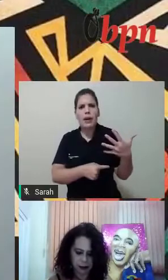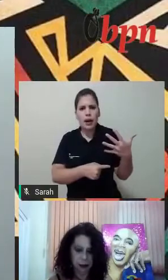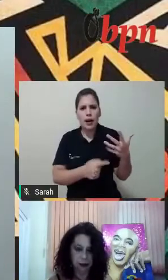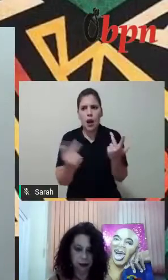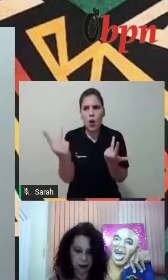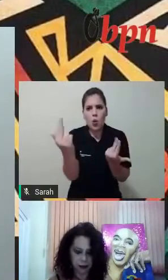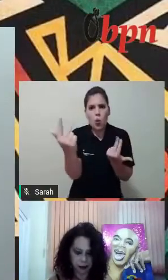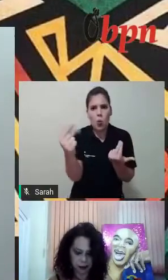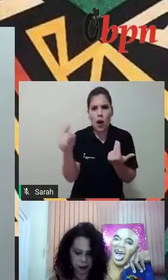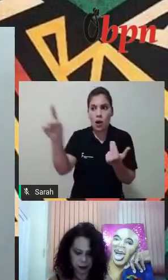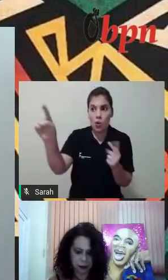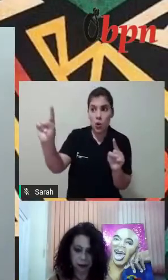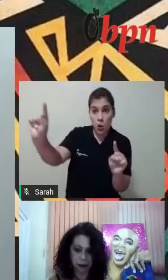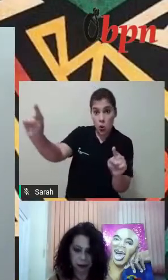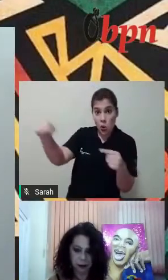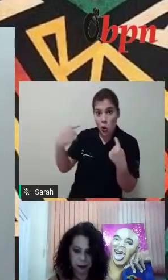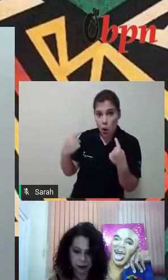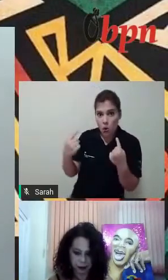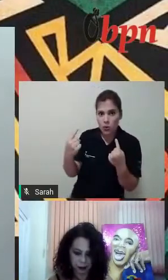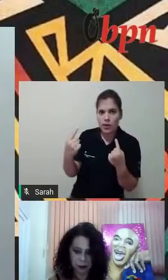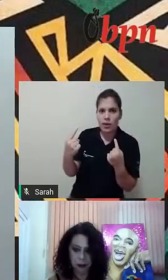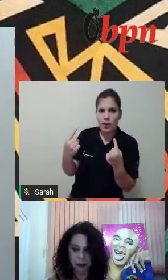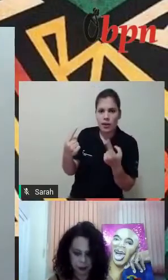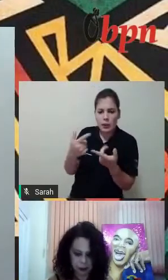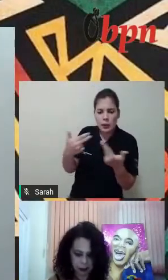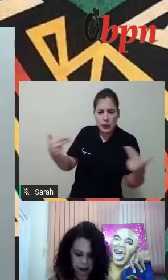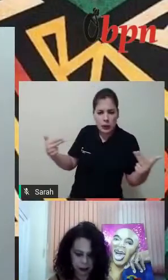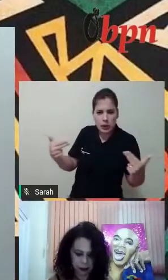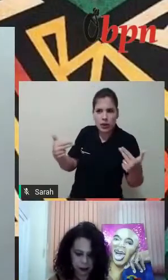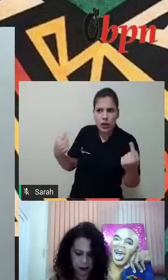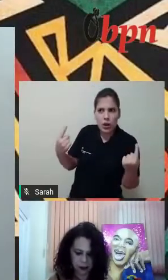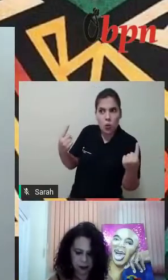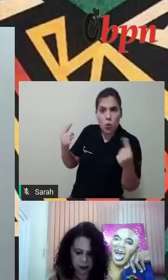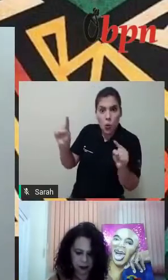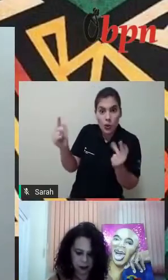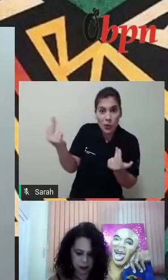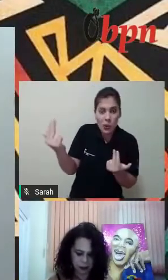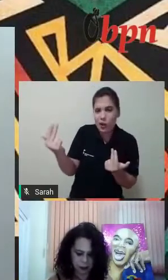promove a estratégia tem. Então, a tática,